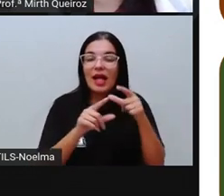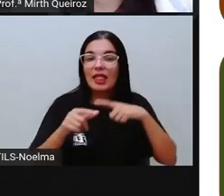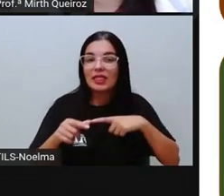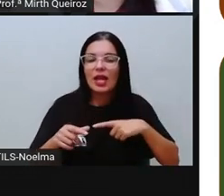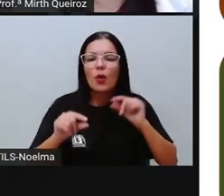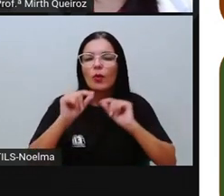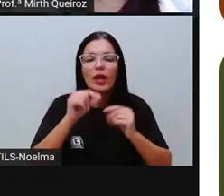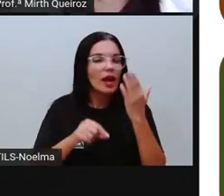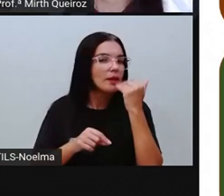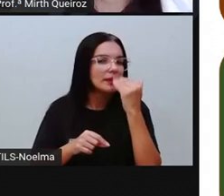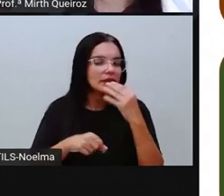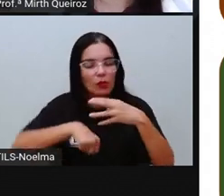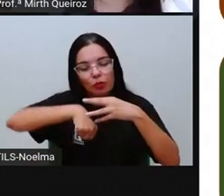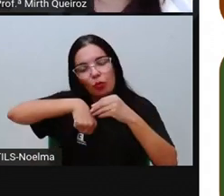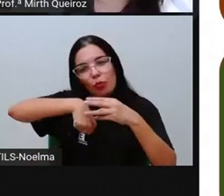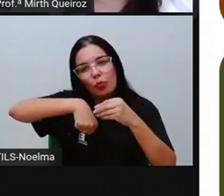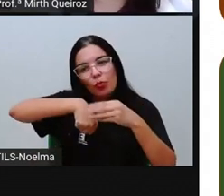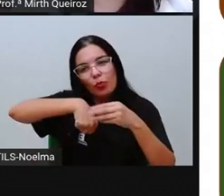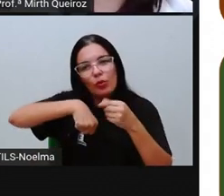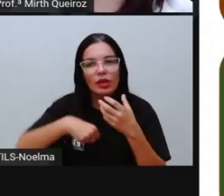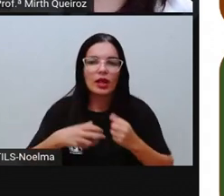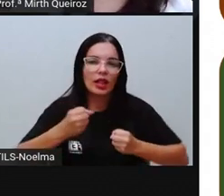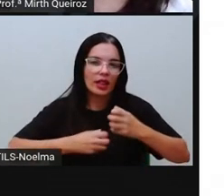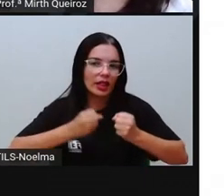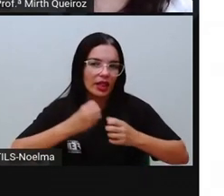pelas mamas da sua mamãe.